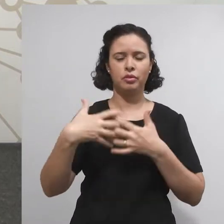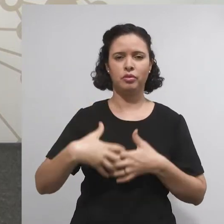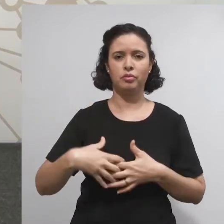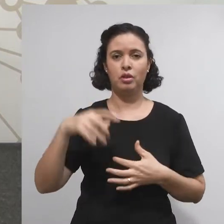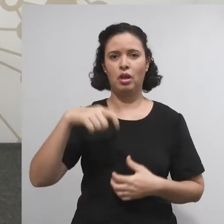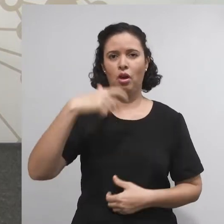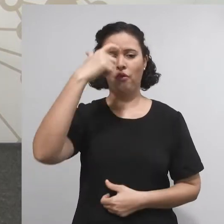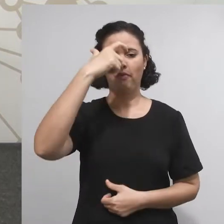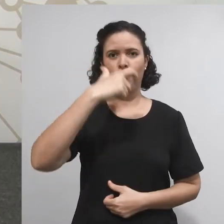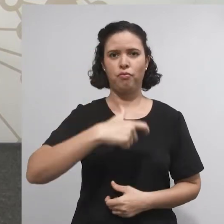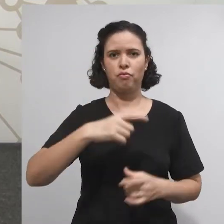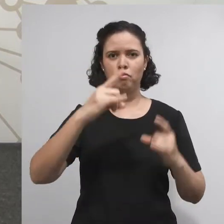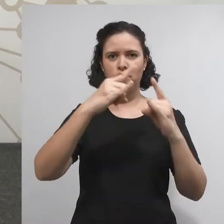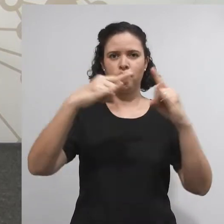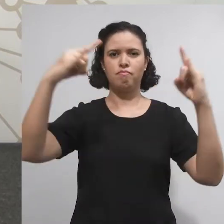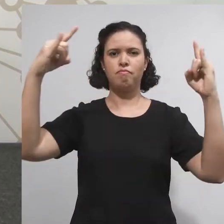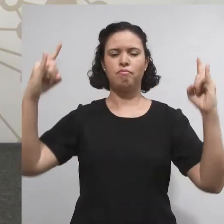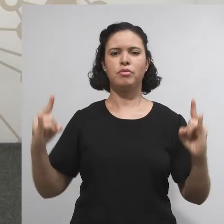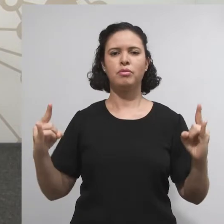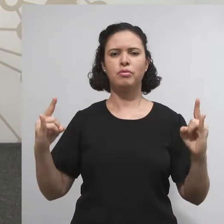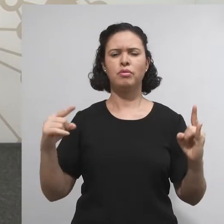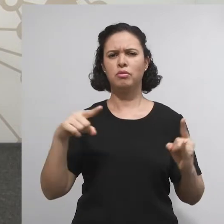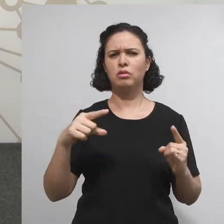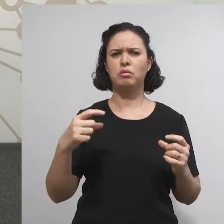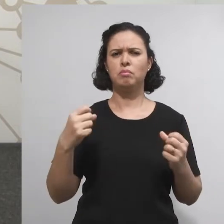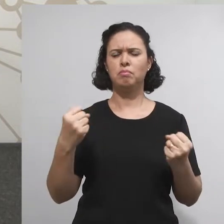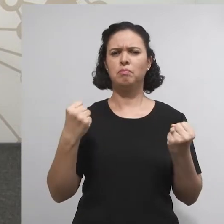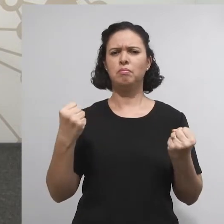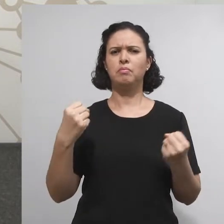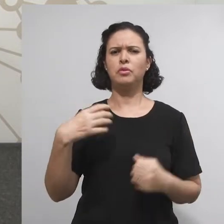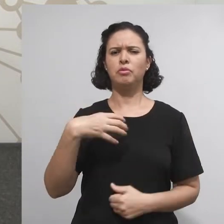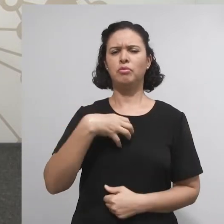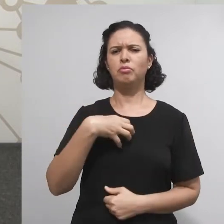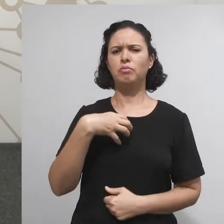Fortaleza. O que te faz sentir-se forte